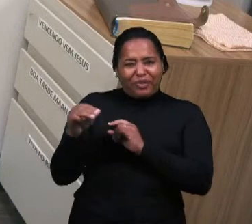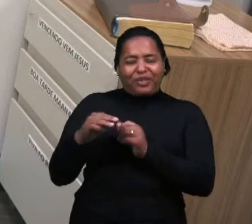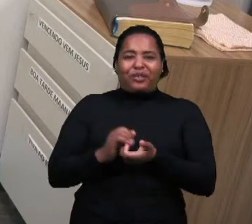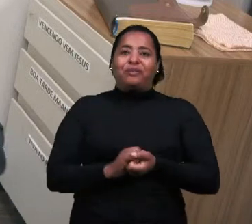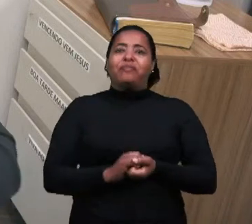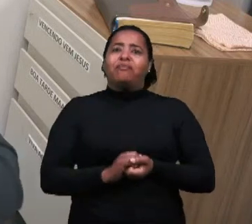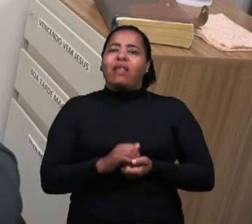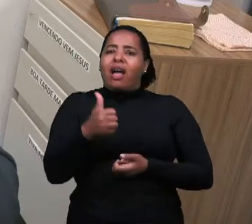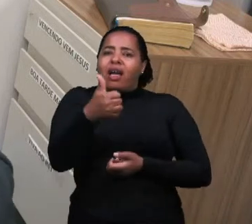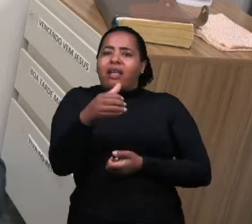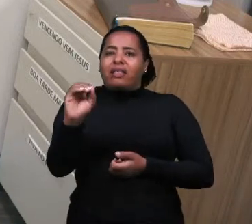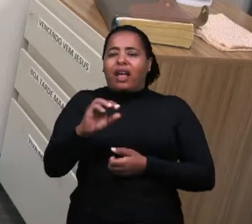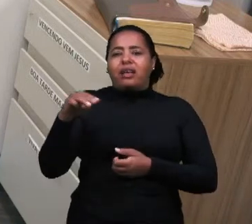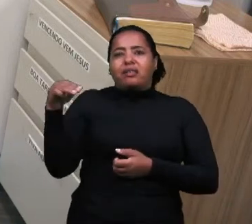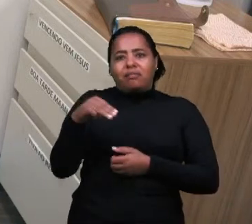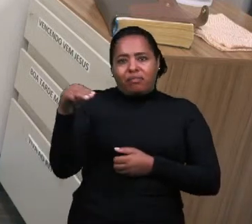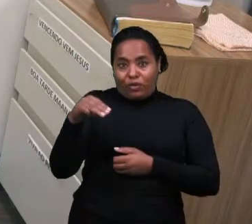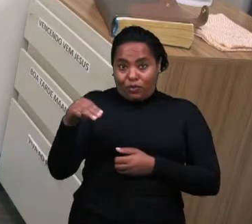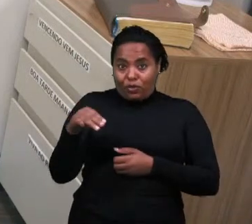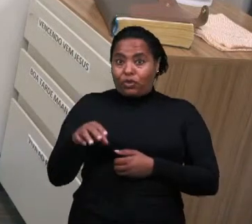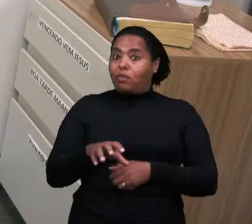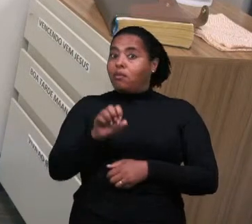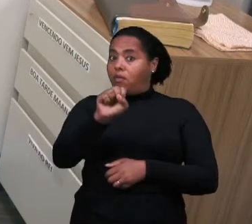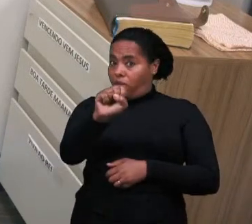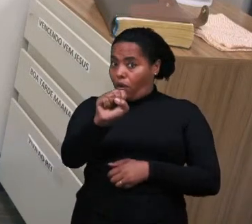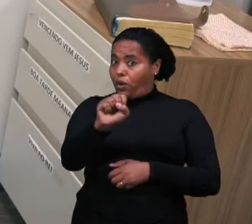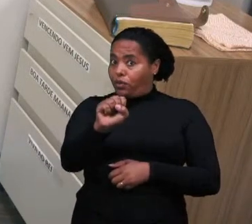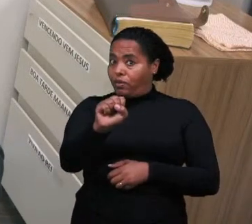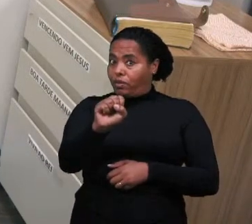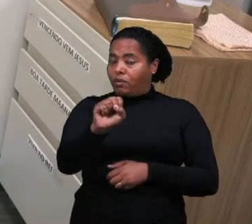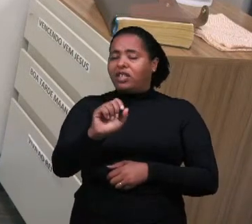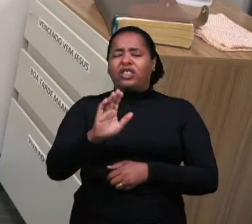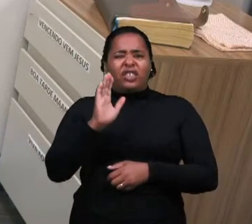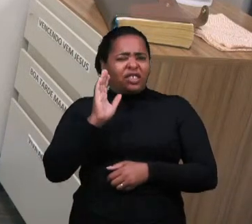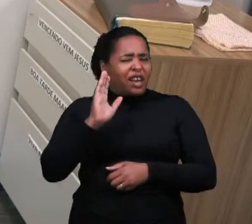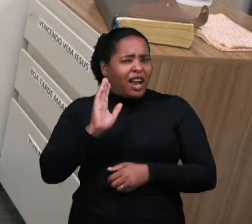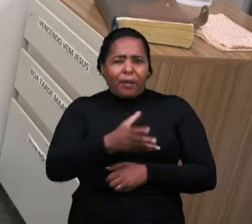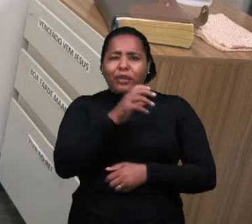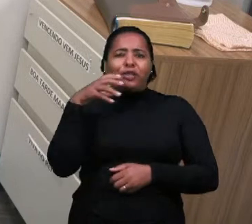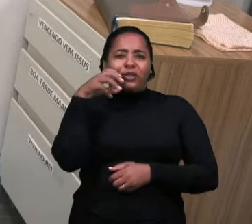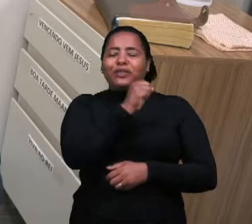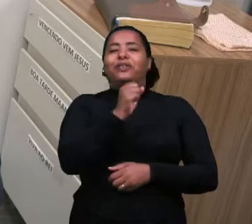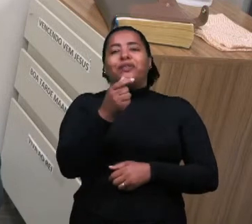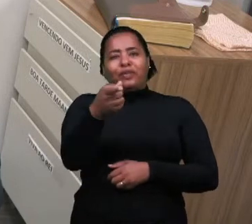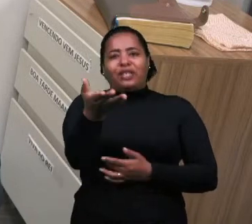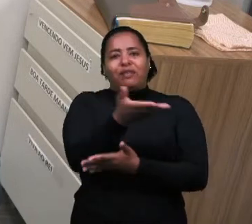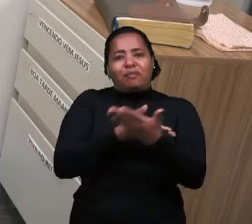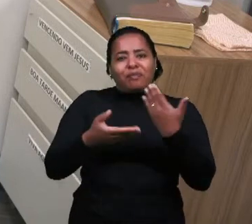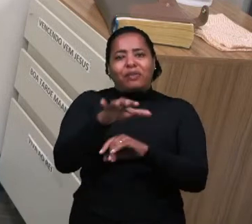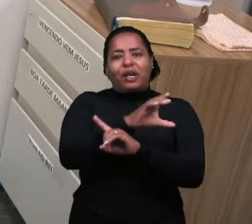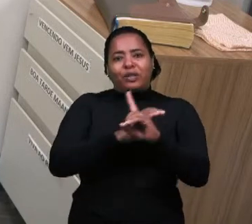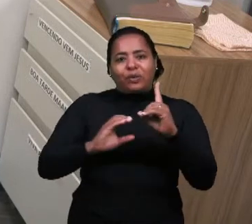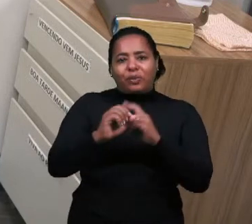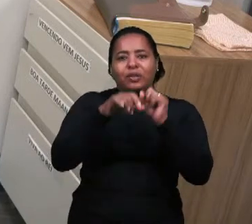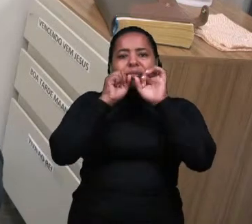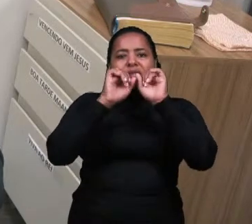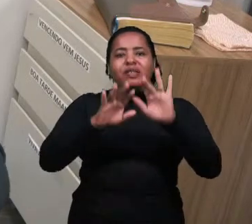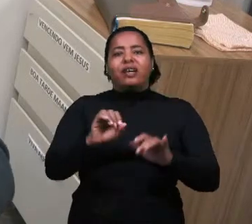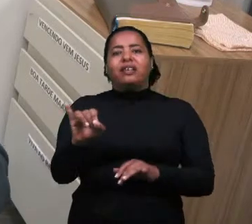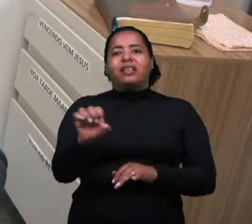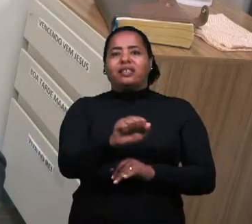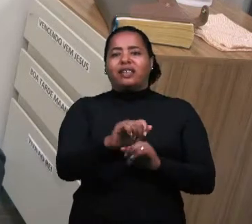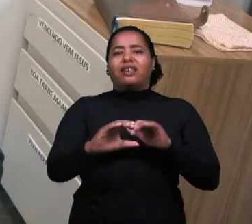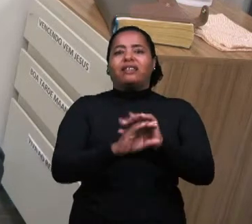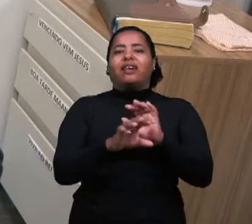Faltando agora 10 minutos para as 8. Então, já você vai participar desse culto abençoado. Isaías, capítulo 38. Então, você